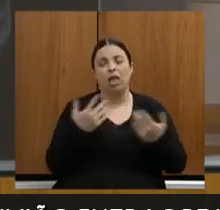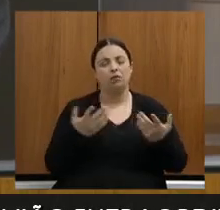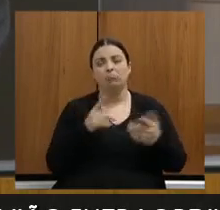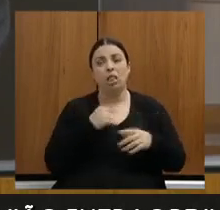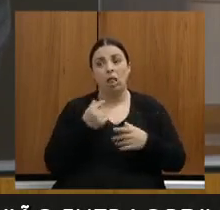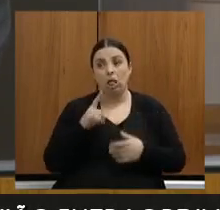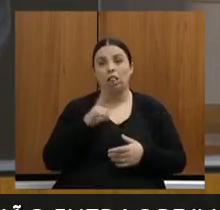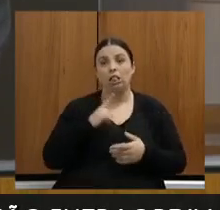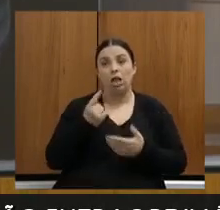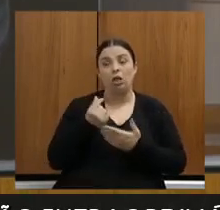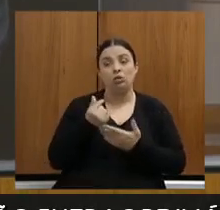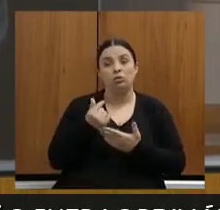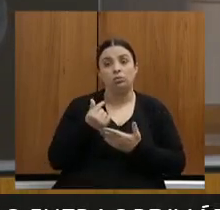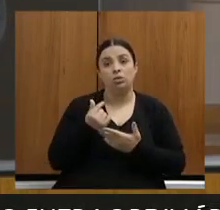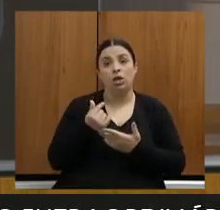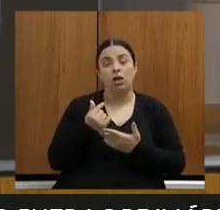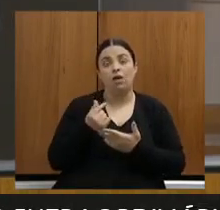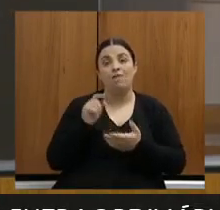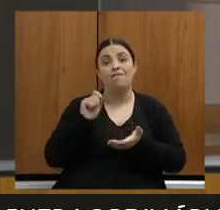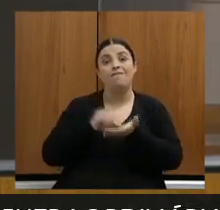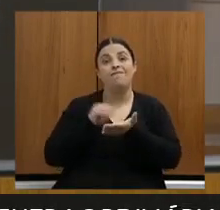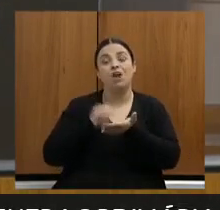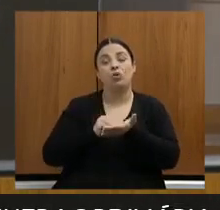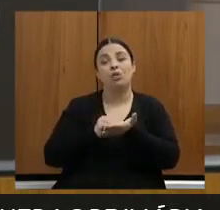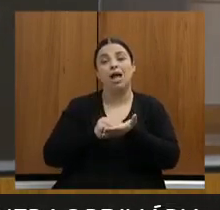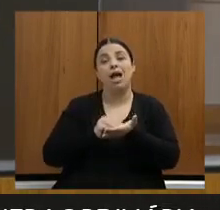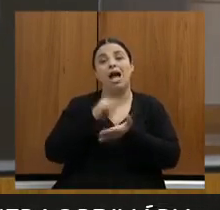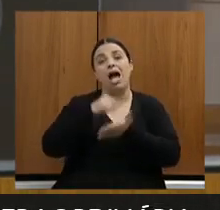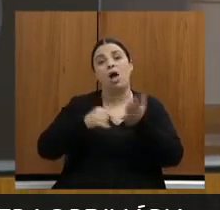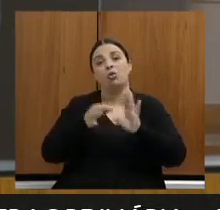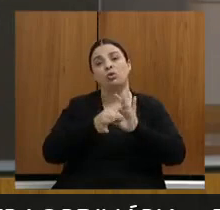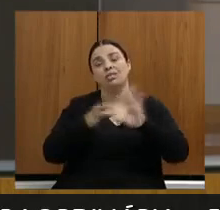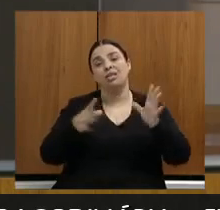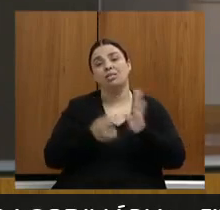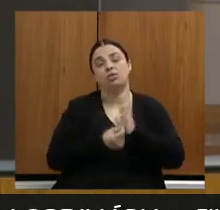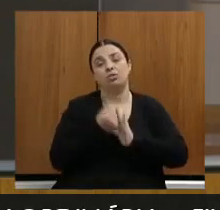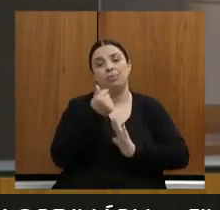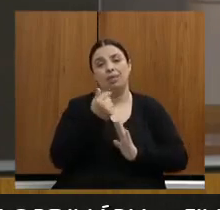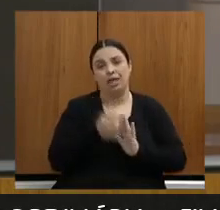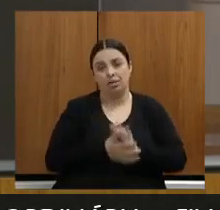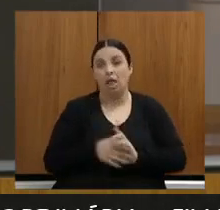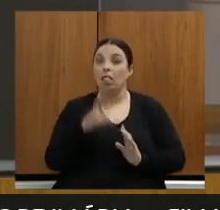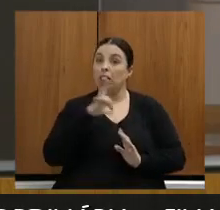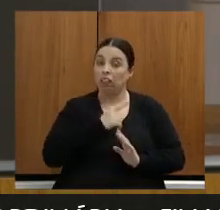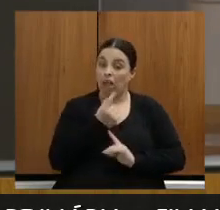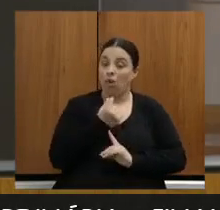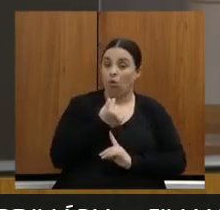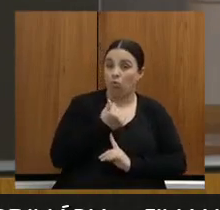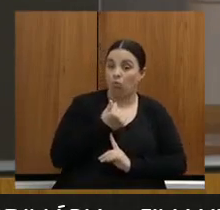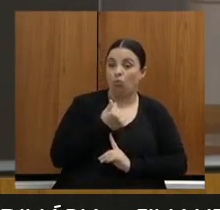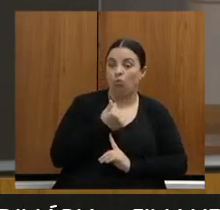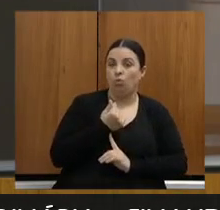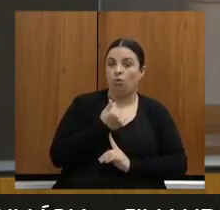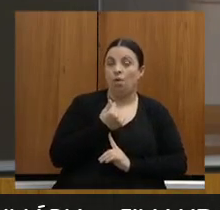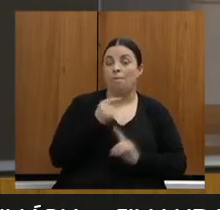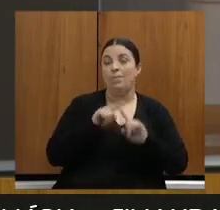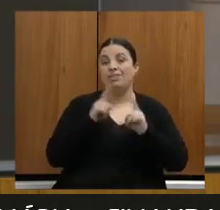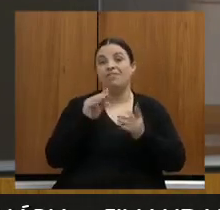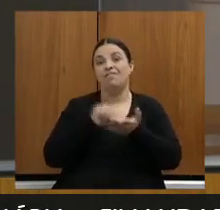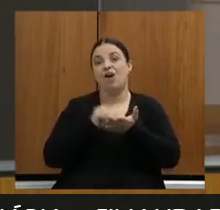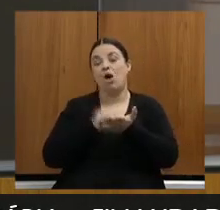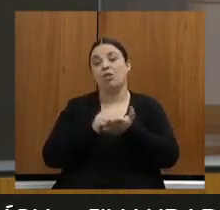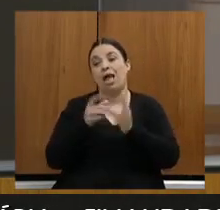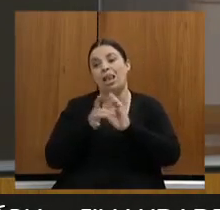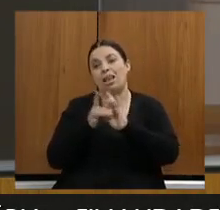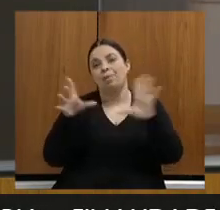temos não tem uma orçamentária autorização orçamentária eu queria reforçar novamente na última Assembleia fiscalizou trouxe essa questão para que a Emater pudesse